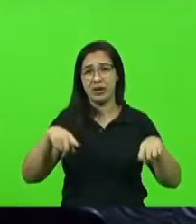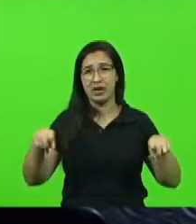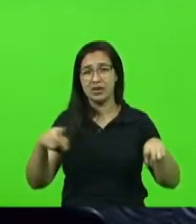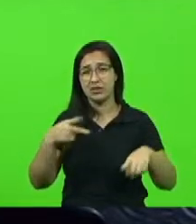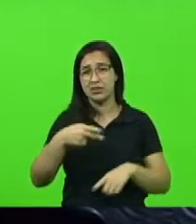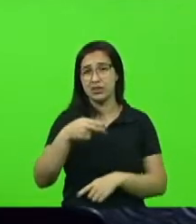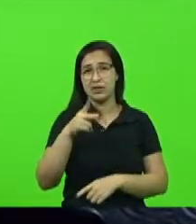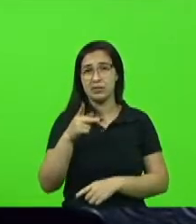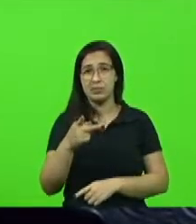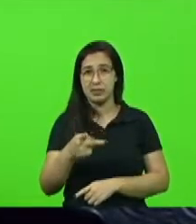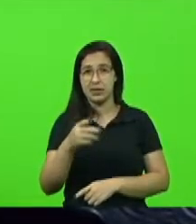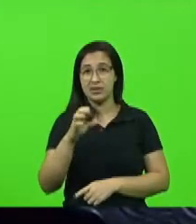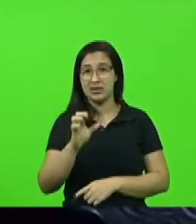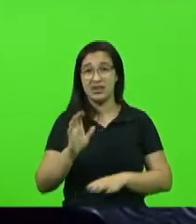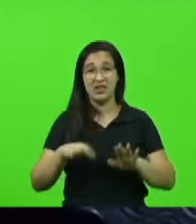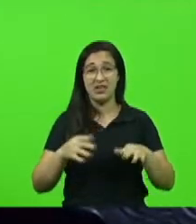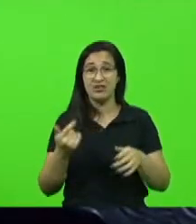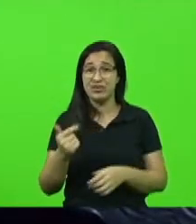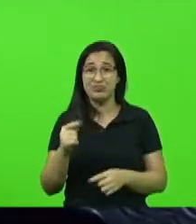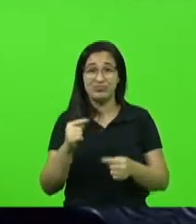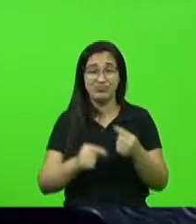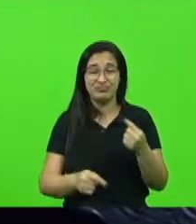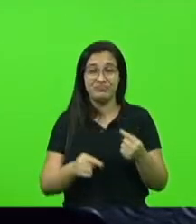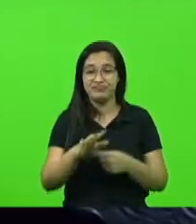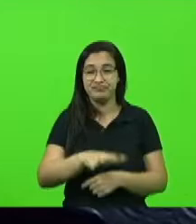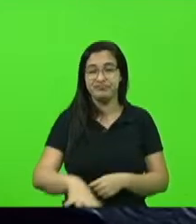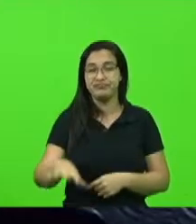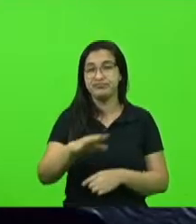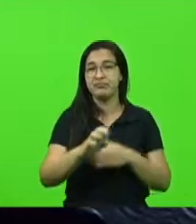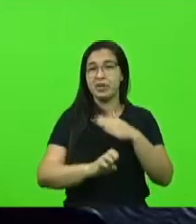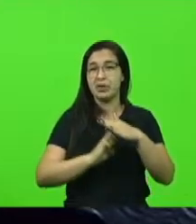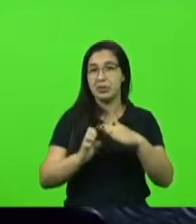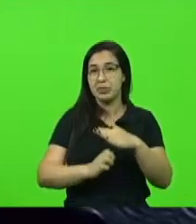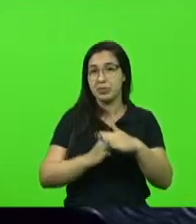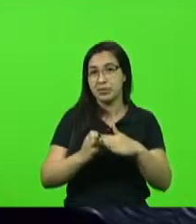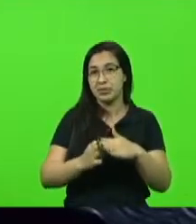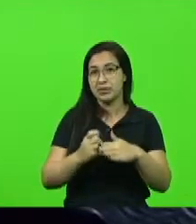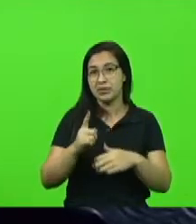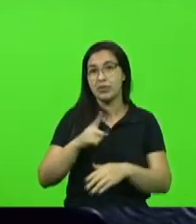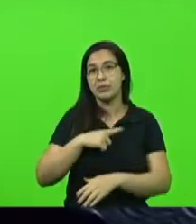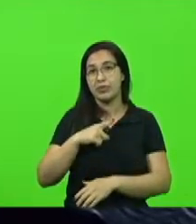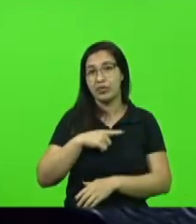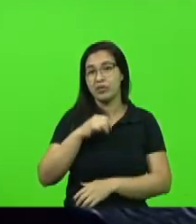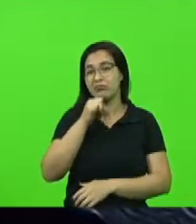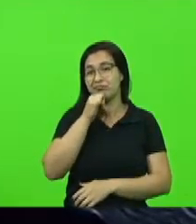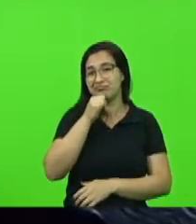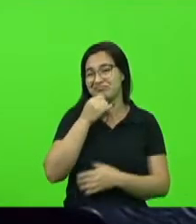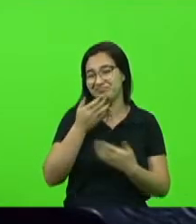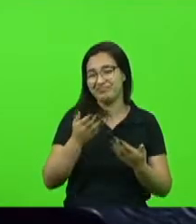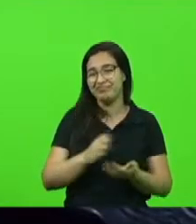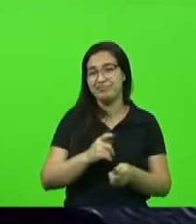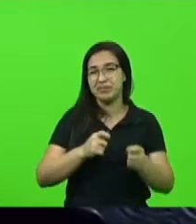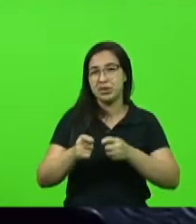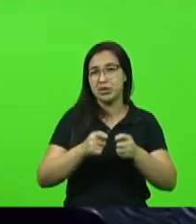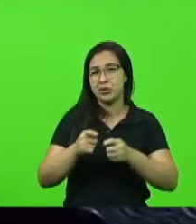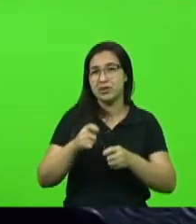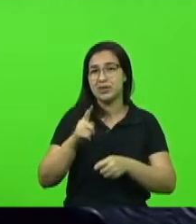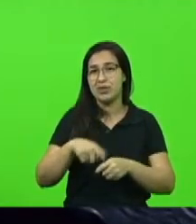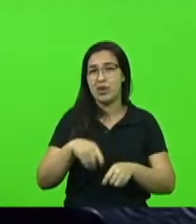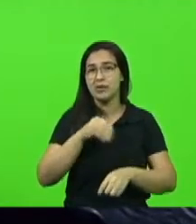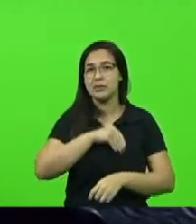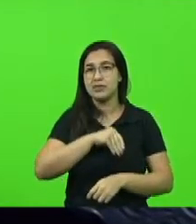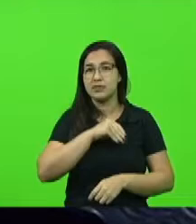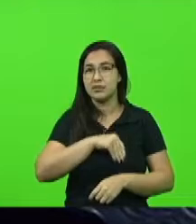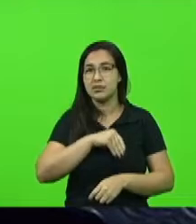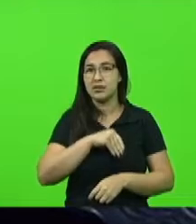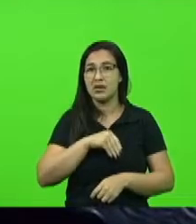Às vezes, nem isso. E no âmbito regional, os empresários a tomam como exemplo. A negociação é feita sobre os salários mais baixos